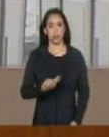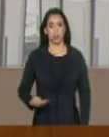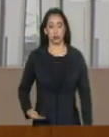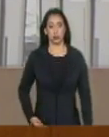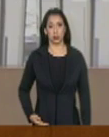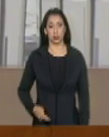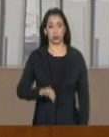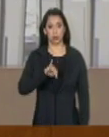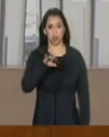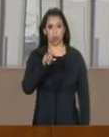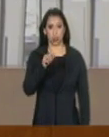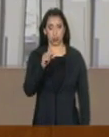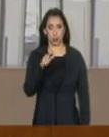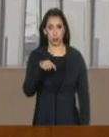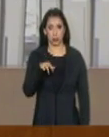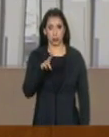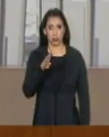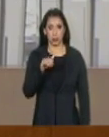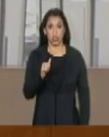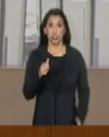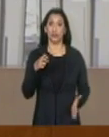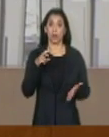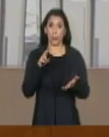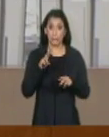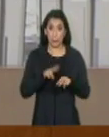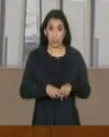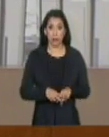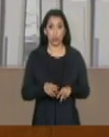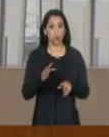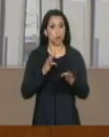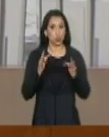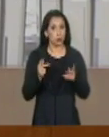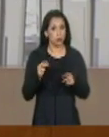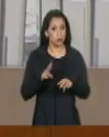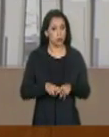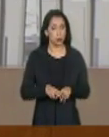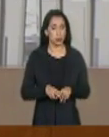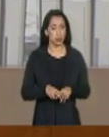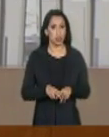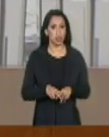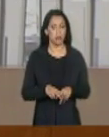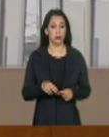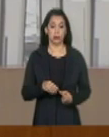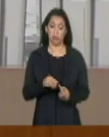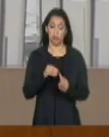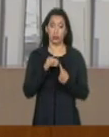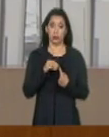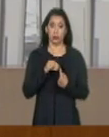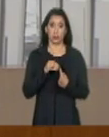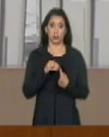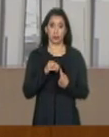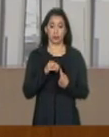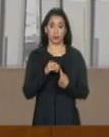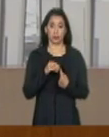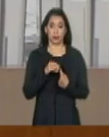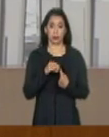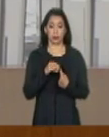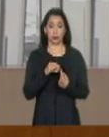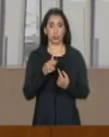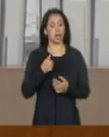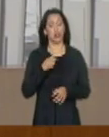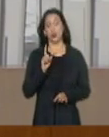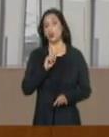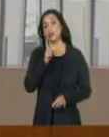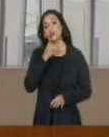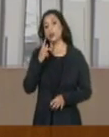Sim, a competência originária. E todos foram presos. Competência única. Presos. Todos foram... Diferentes. Não,